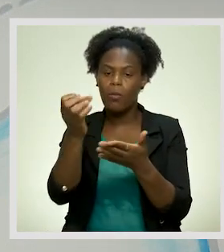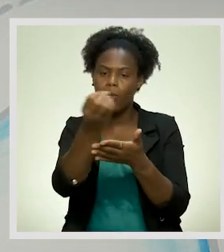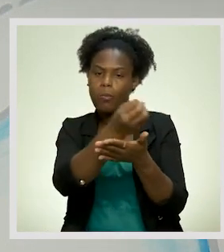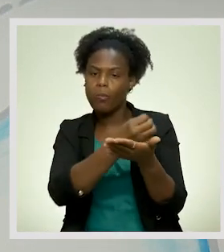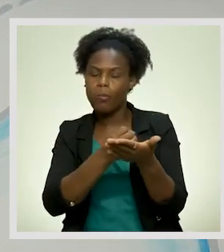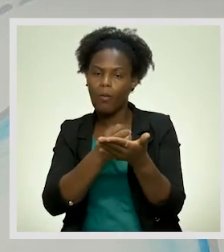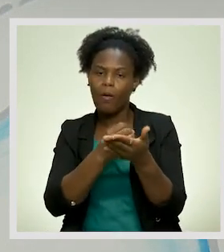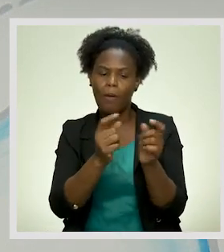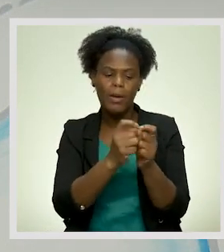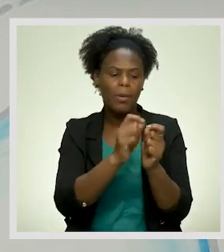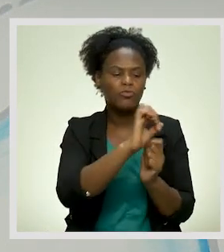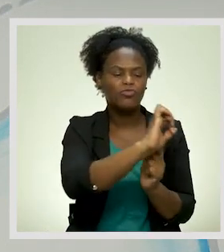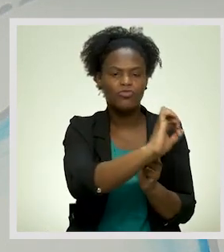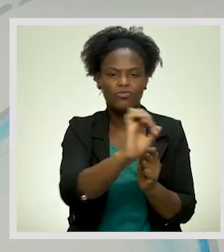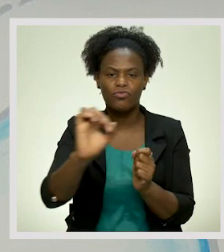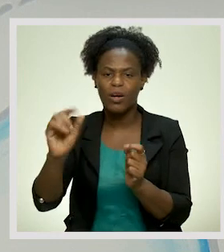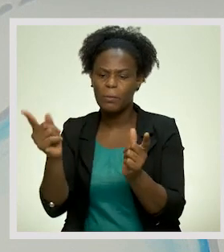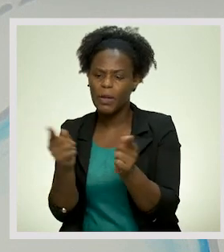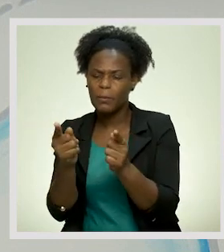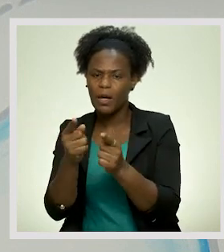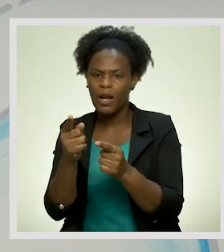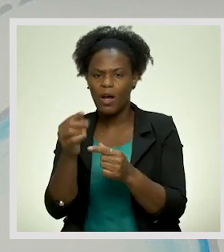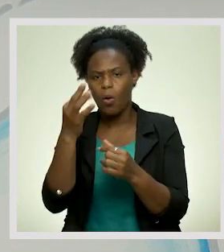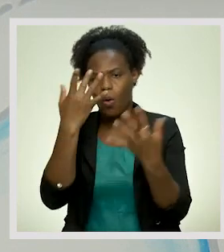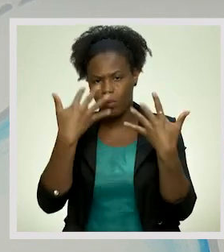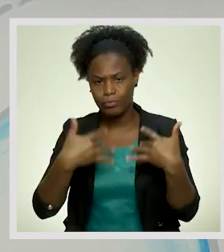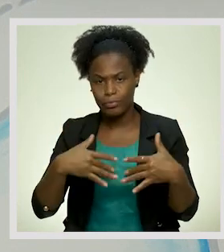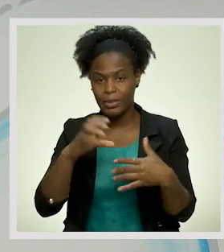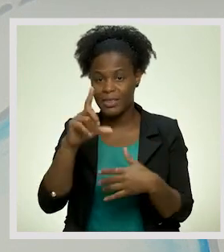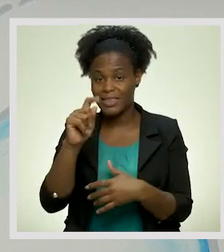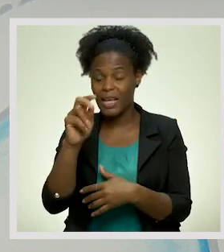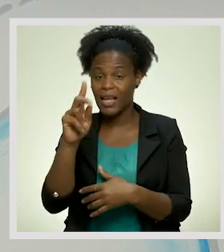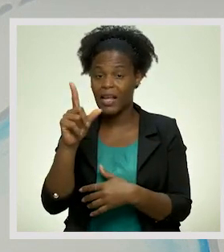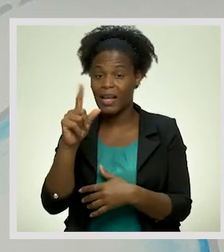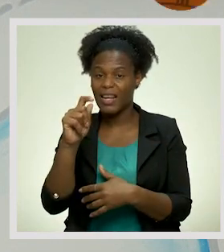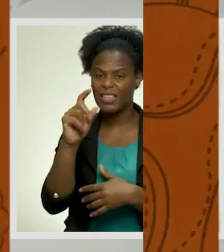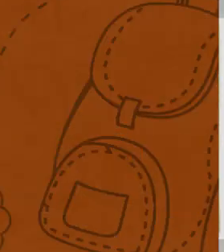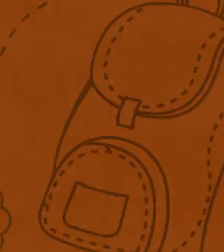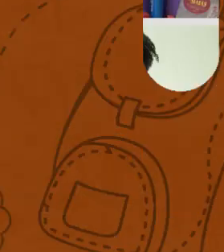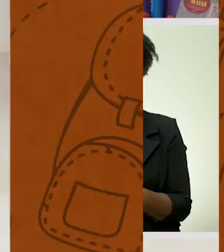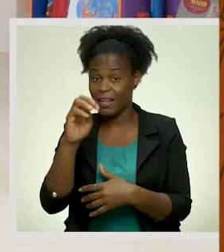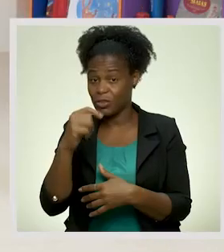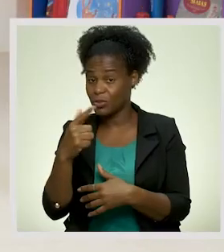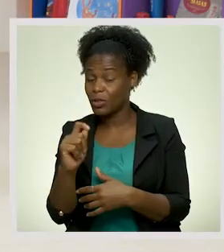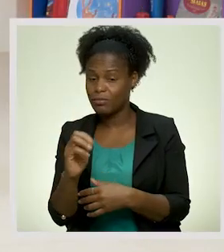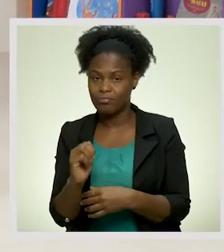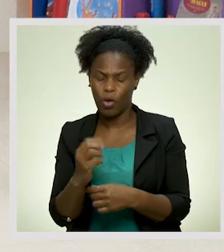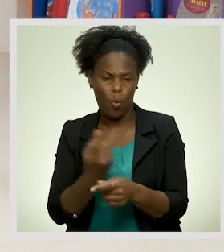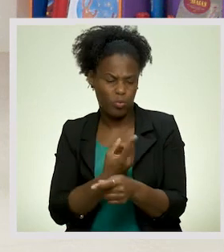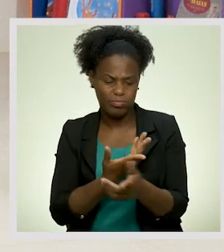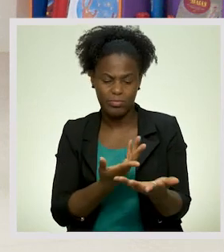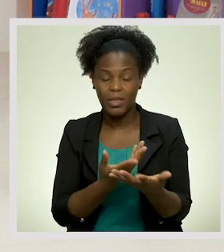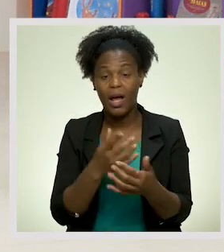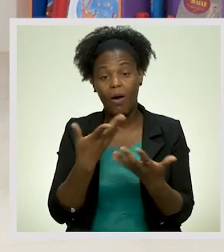sua vizinhança de pequenos corpos celestes, de pequenos objetos. Chegamos ao